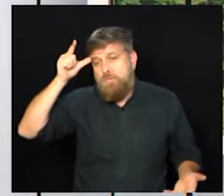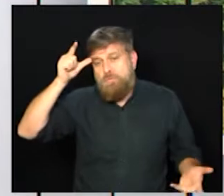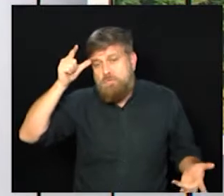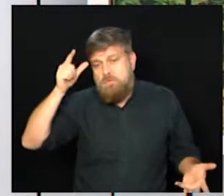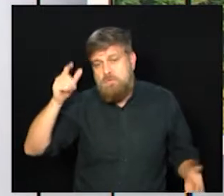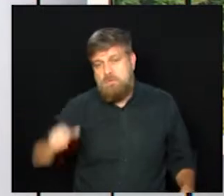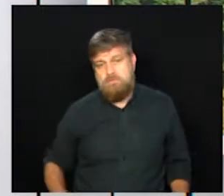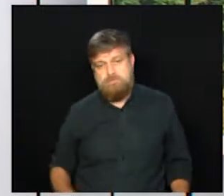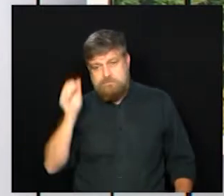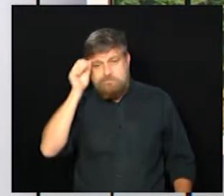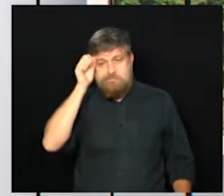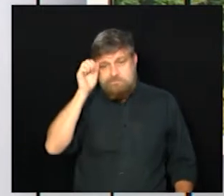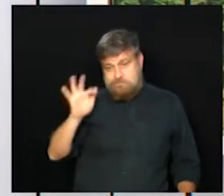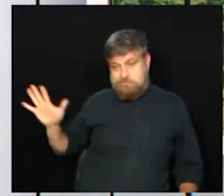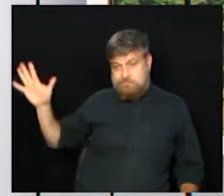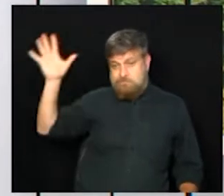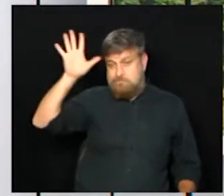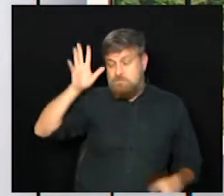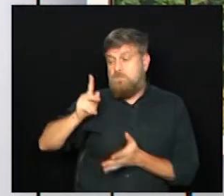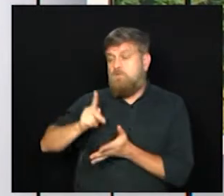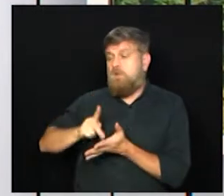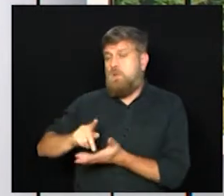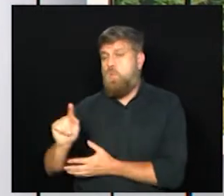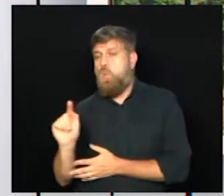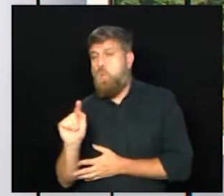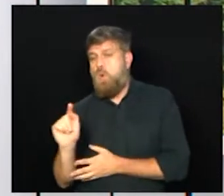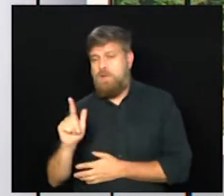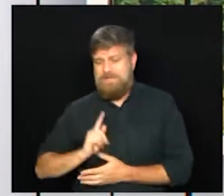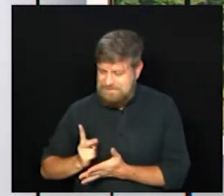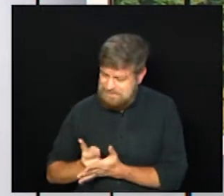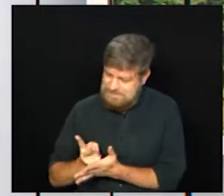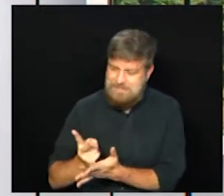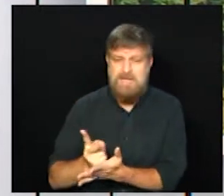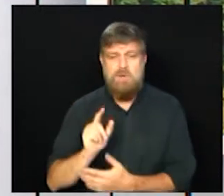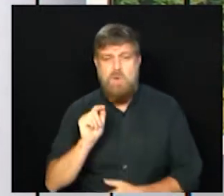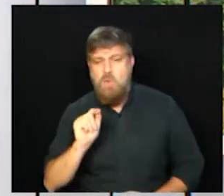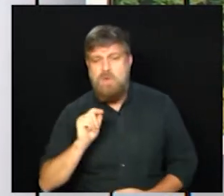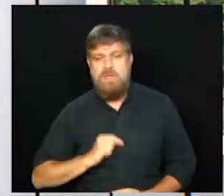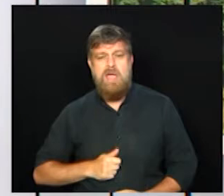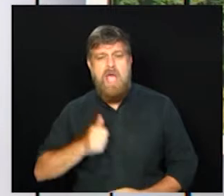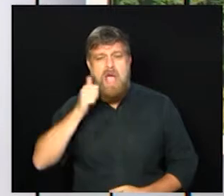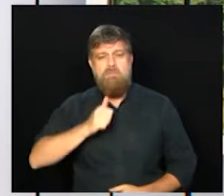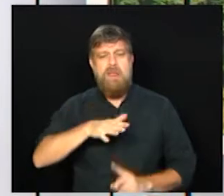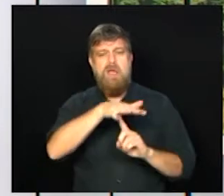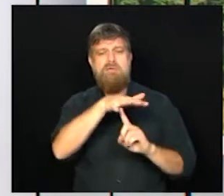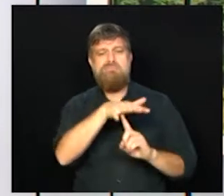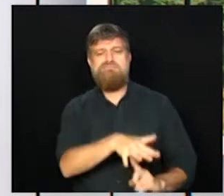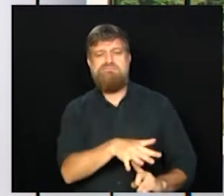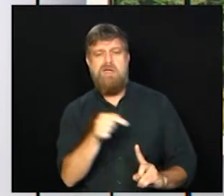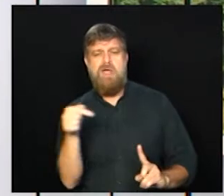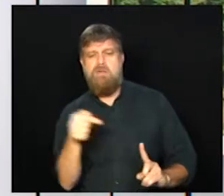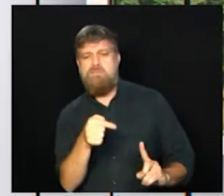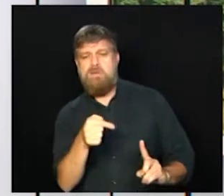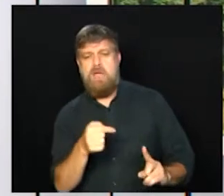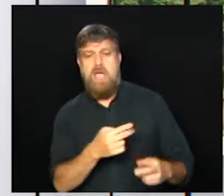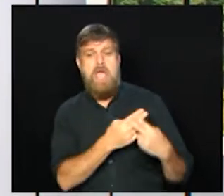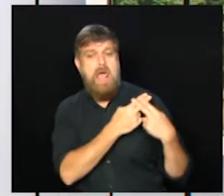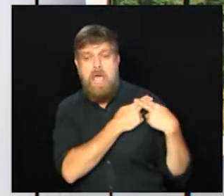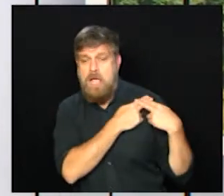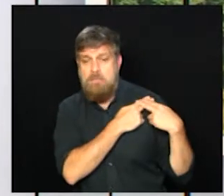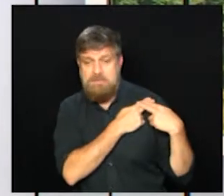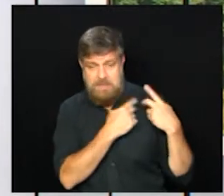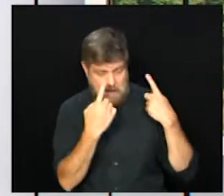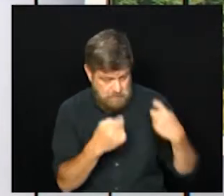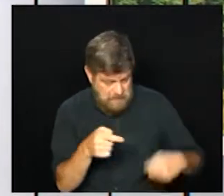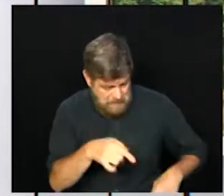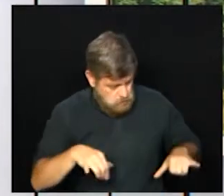né? Que, na verdade, é sempre a situação de que colocar a mulher como se ela fosse responsável pela violência que